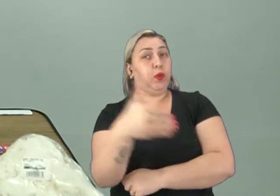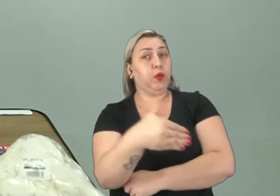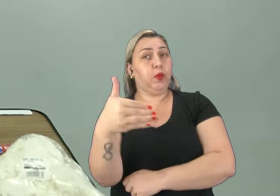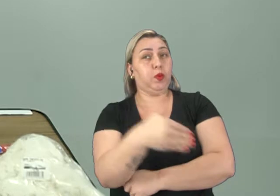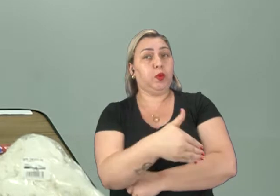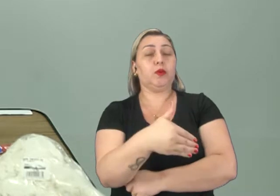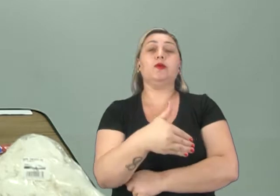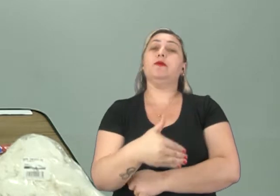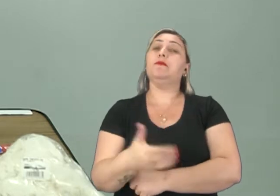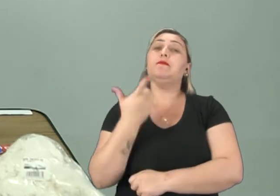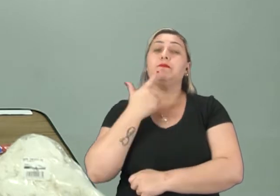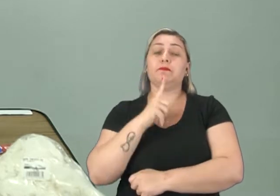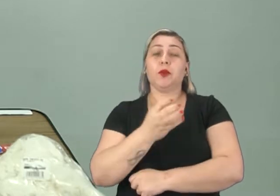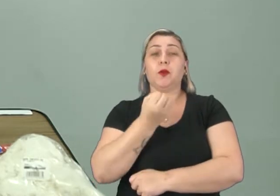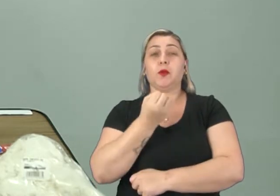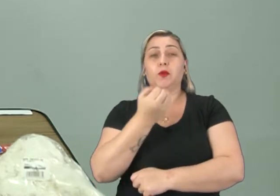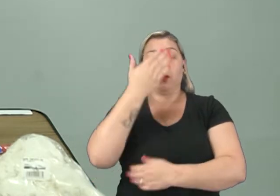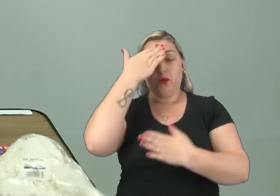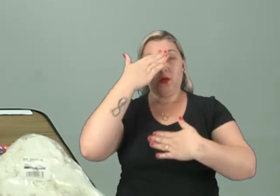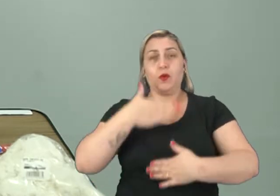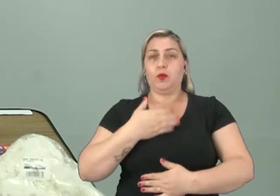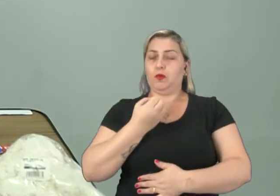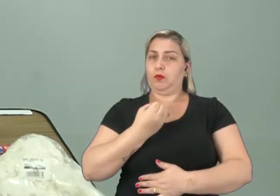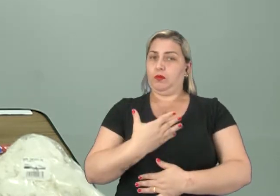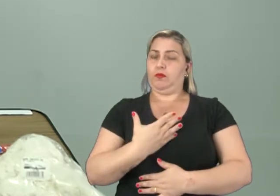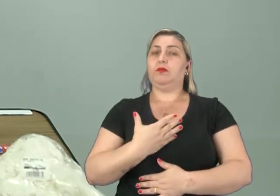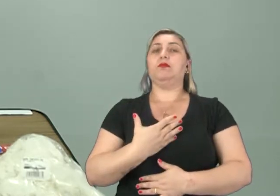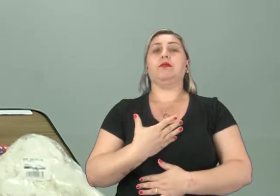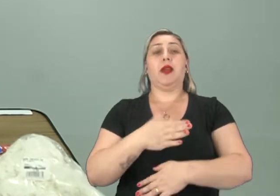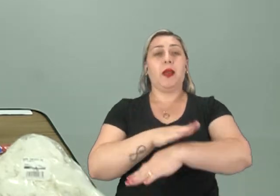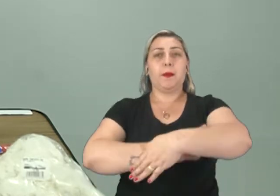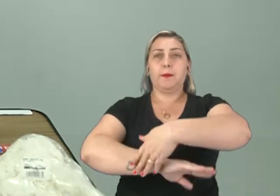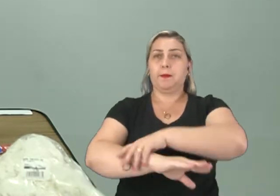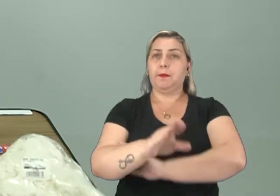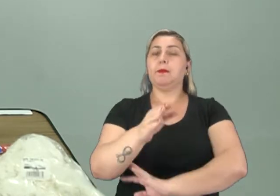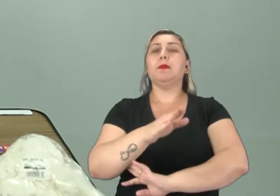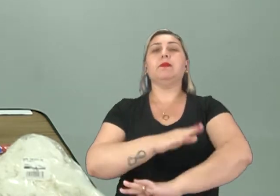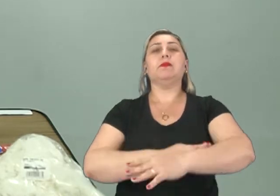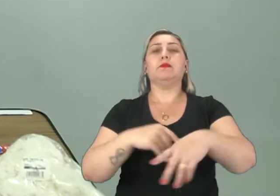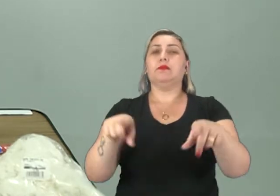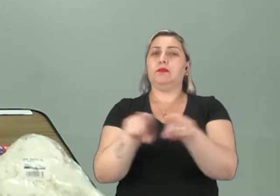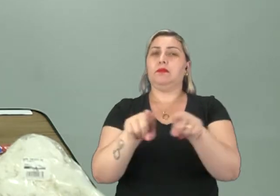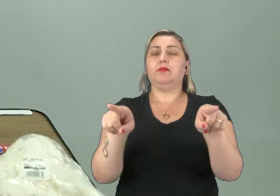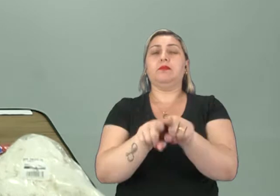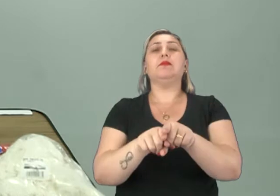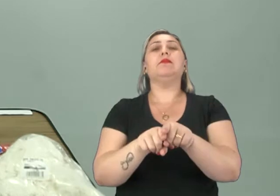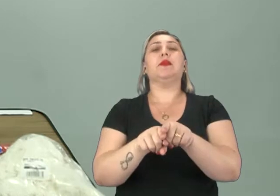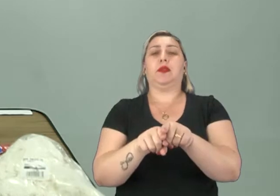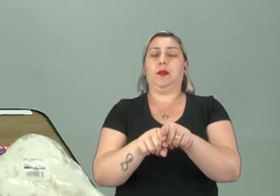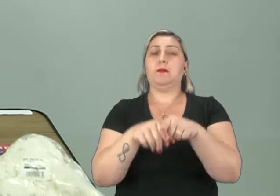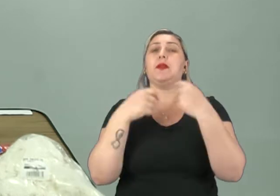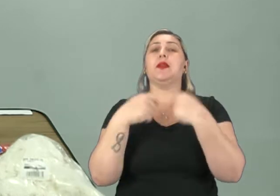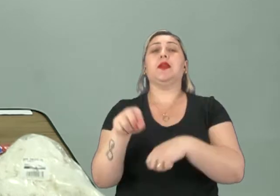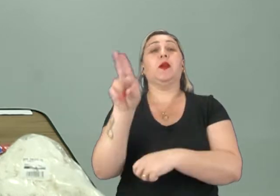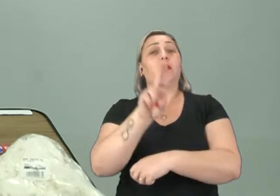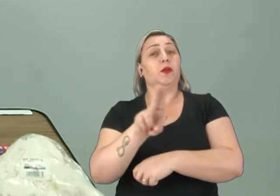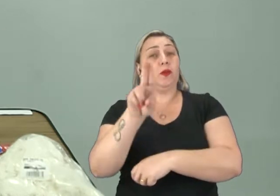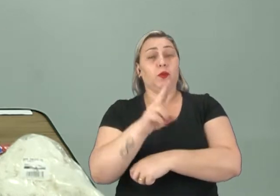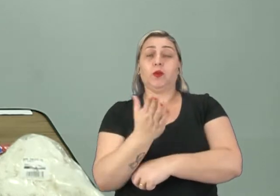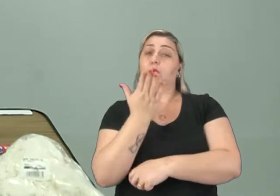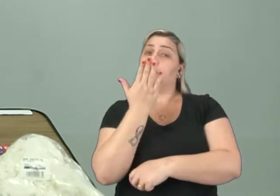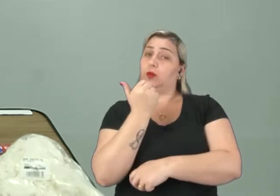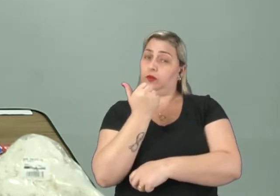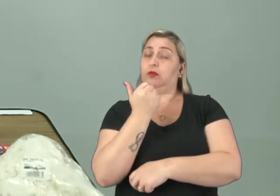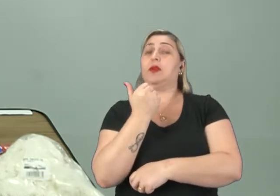frequência, para manter o nosso corpo hidratado, a pele bem hidratada, né? Então, a gente tem que consumir ela bastante. Ela é a única que não